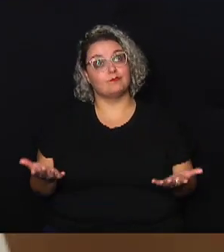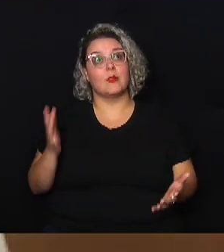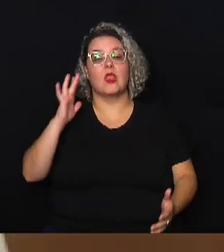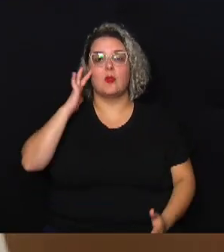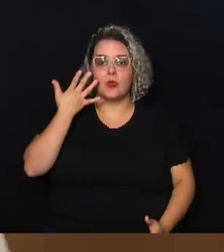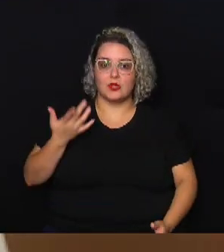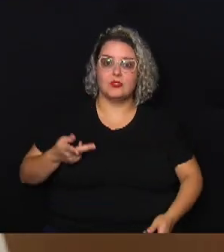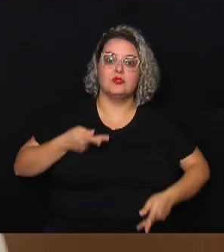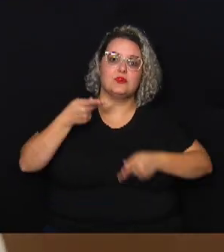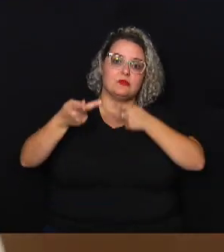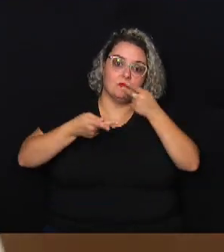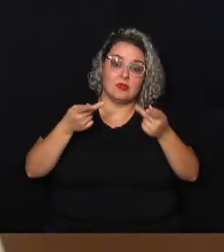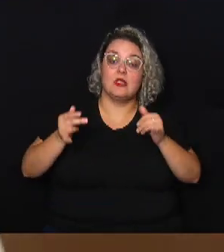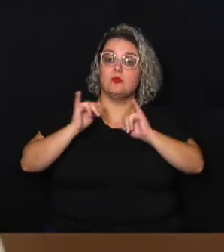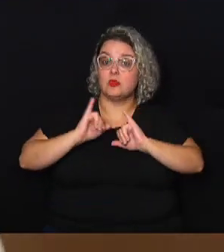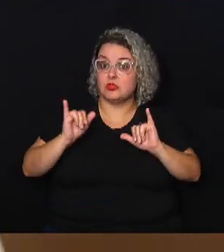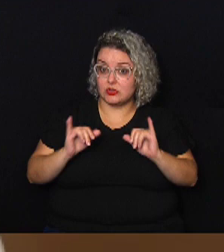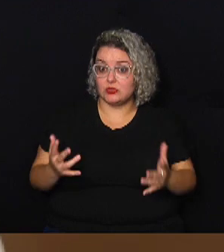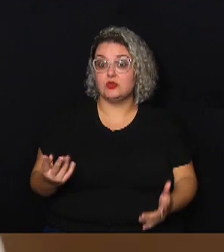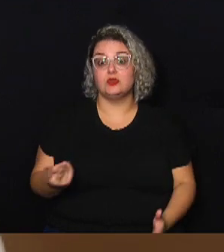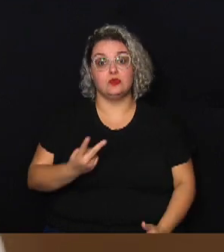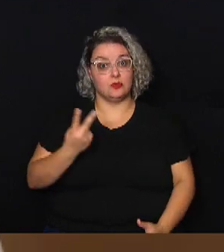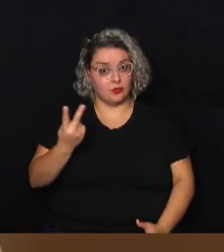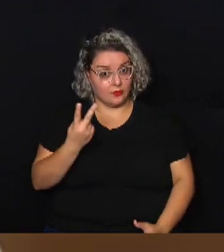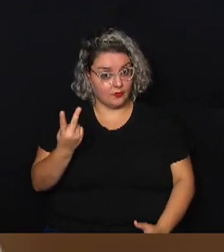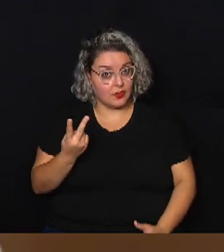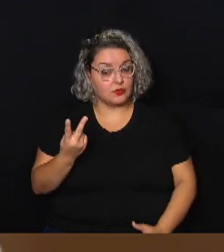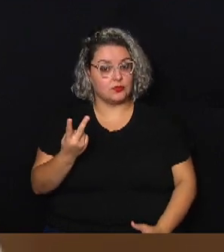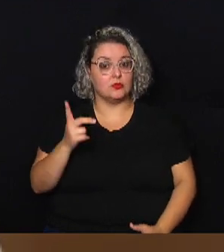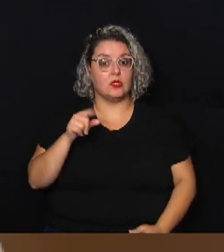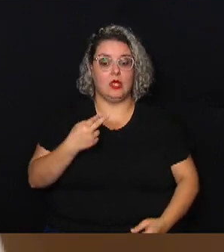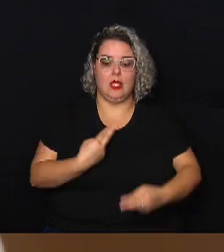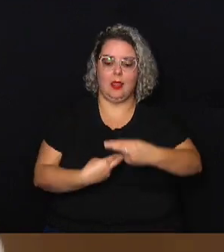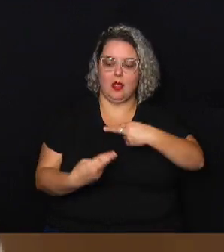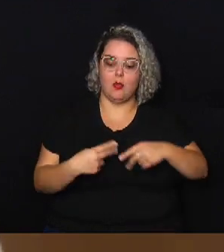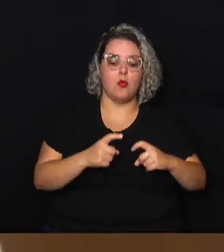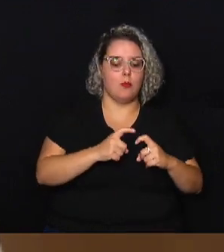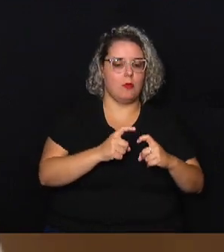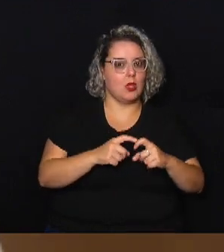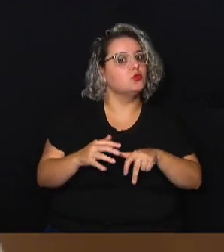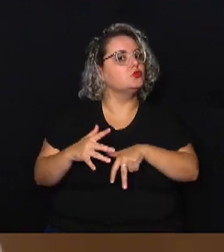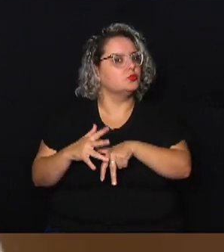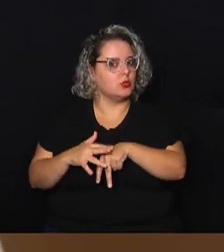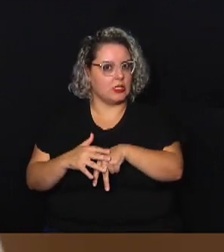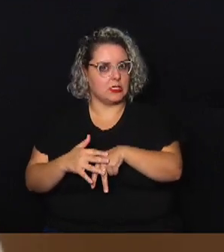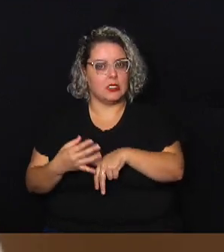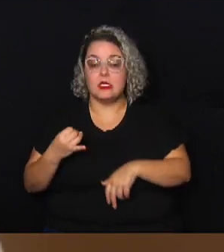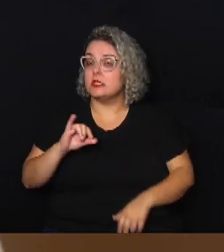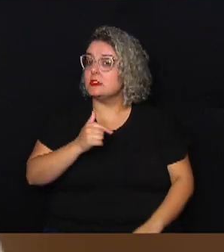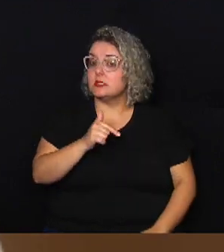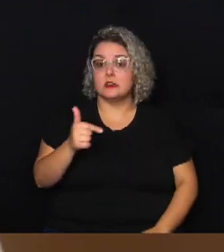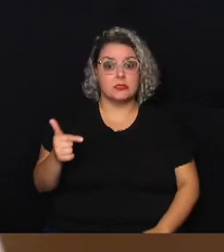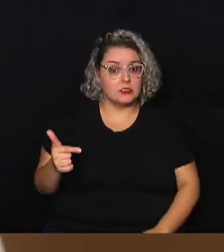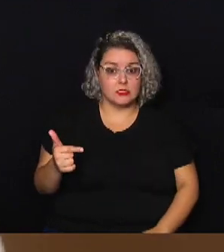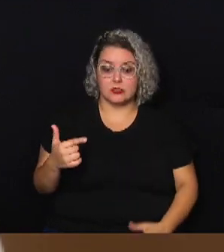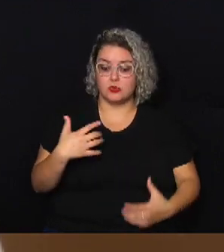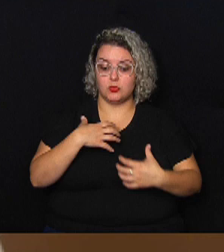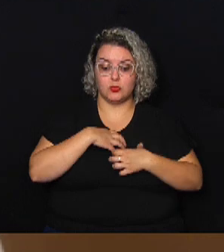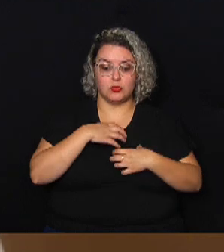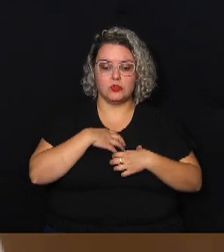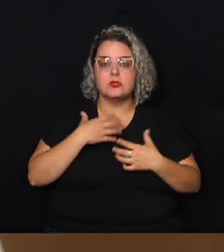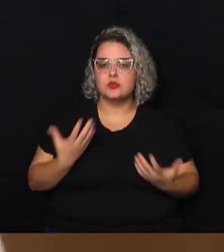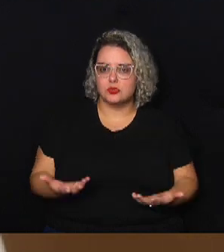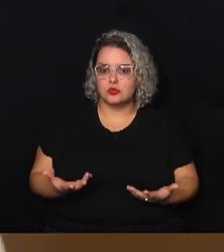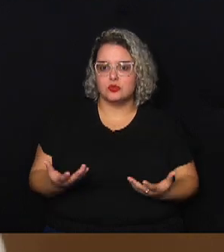enfatizou bastante que eu valorizo muito a relação médico-paciente. Se você não sentir